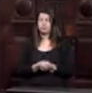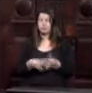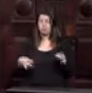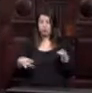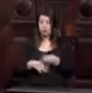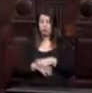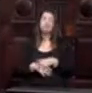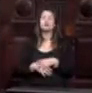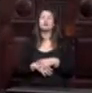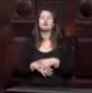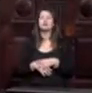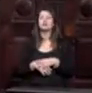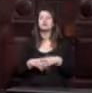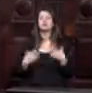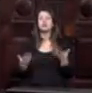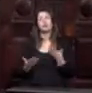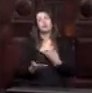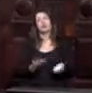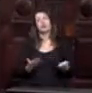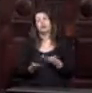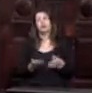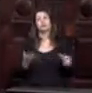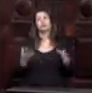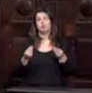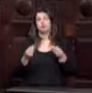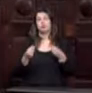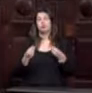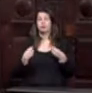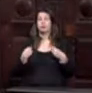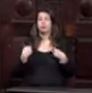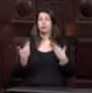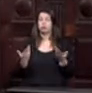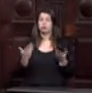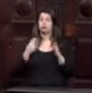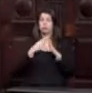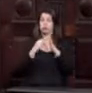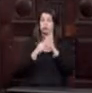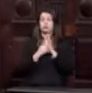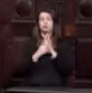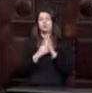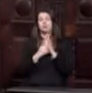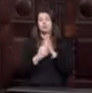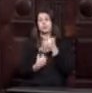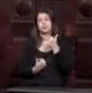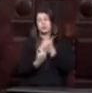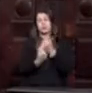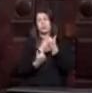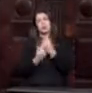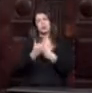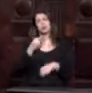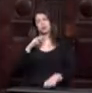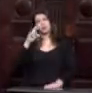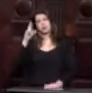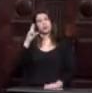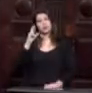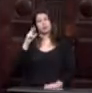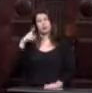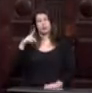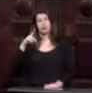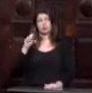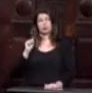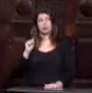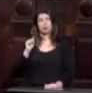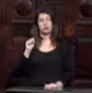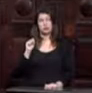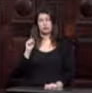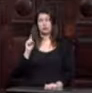nós estamos perdendo tudo isso. Então, o que nós estamos aqui com essa emenda, apoiada pelo líder do PSDB, que me